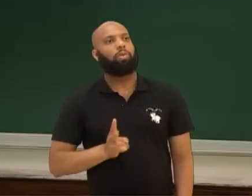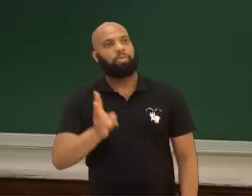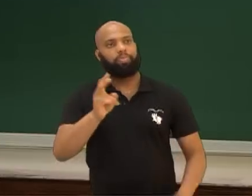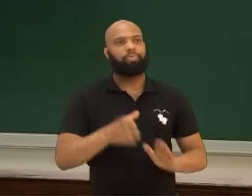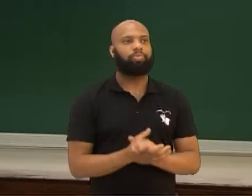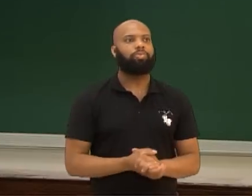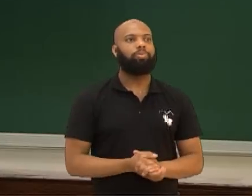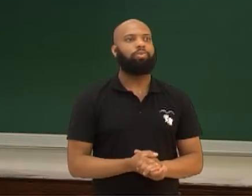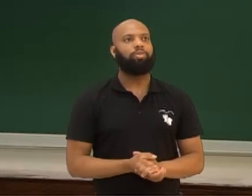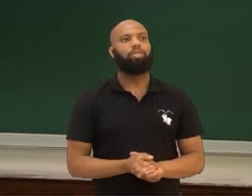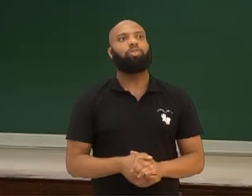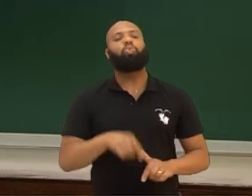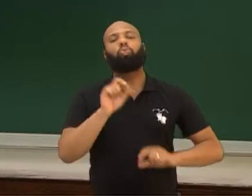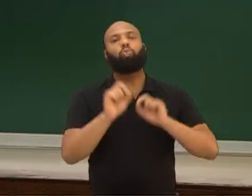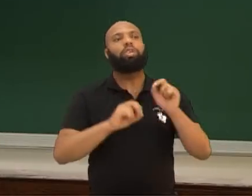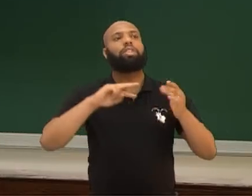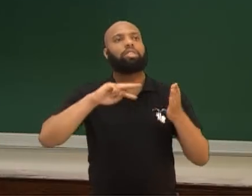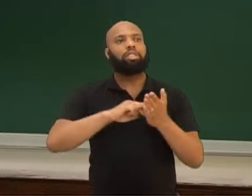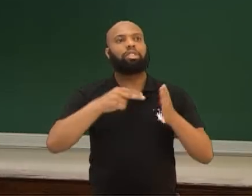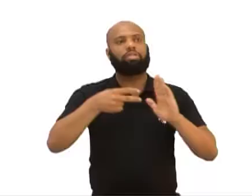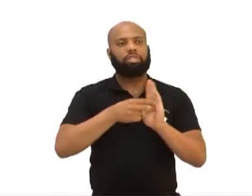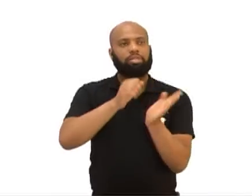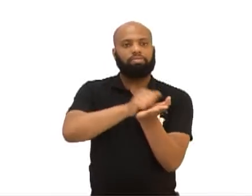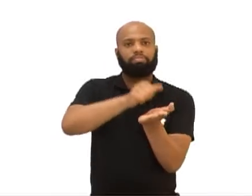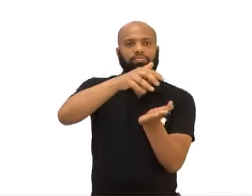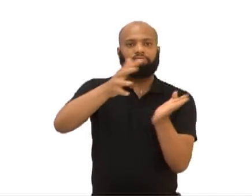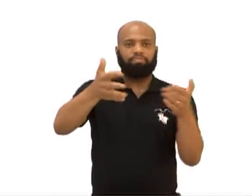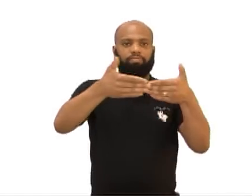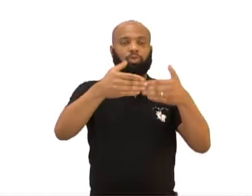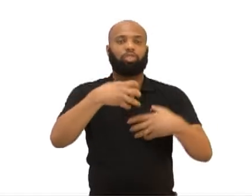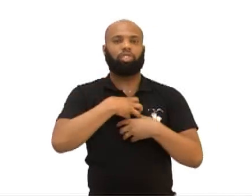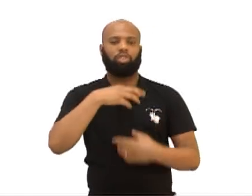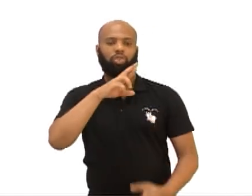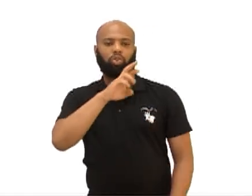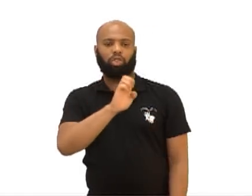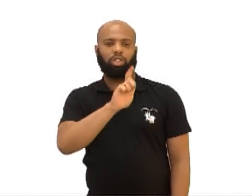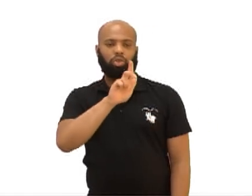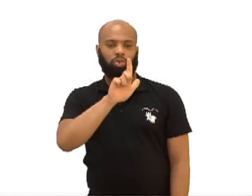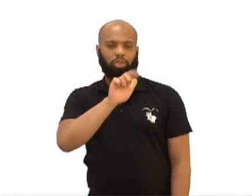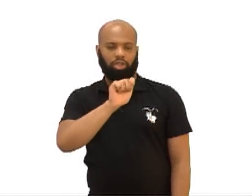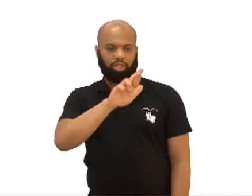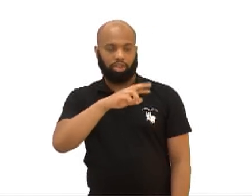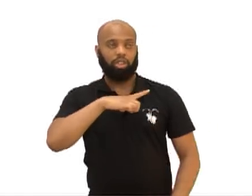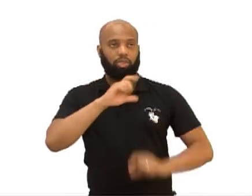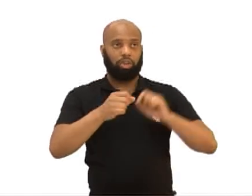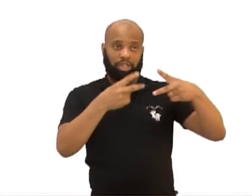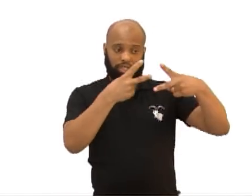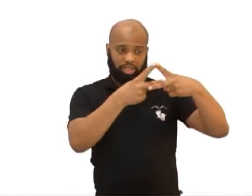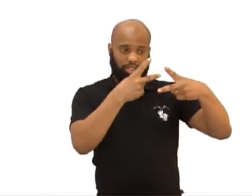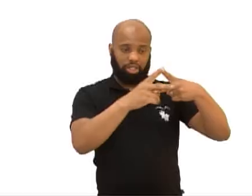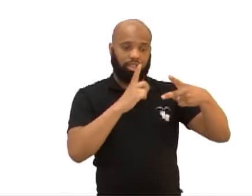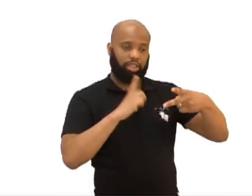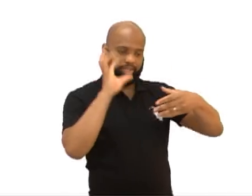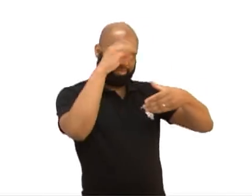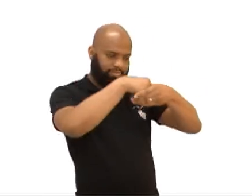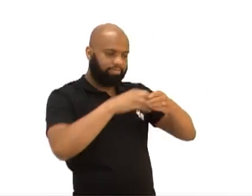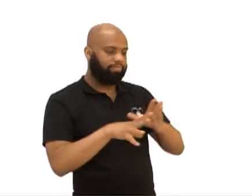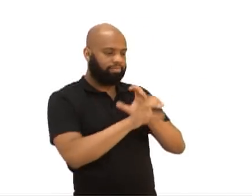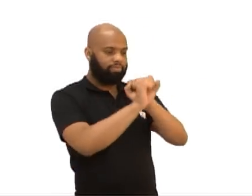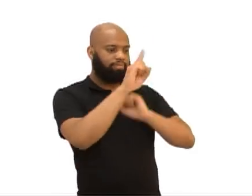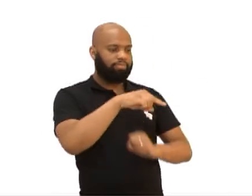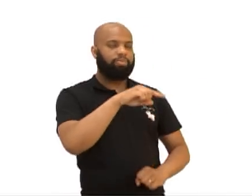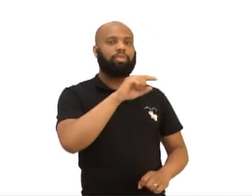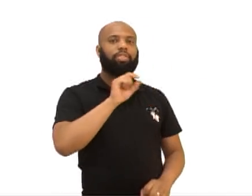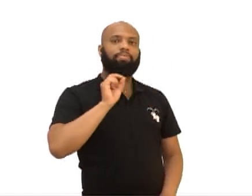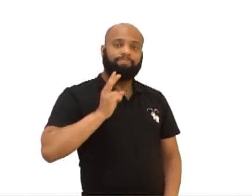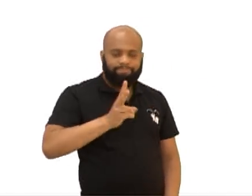Então o que é o polígono regular? A gente tem o triângulo equilátero, tá? A soma dos seus ângulos internos é